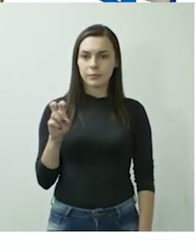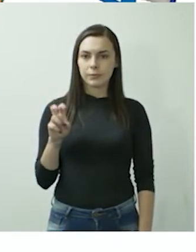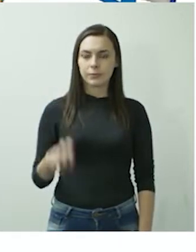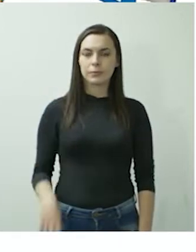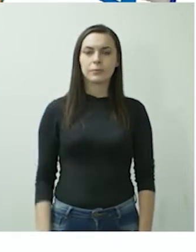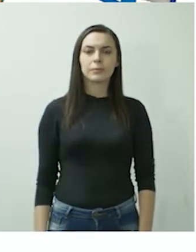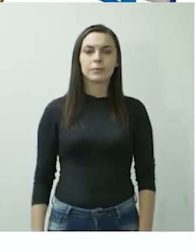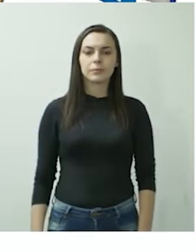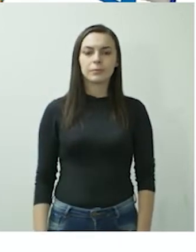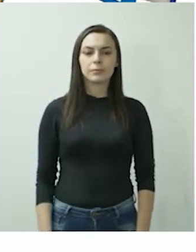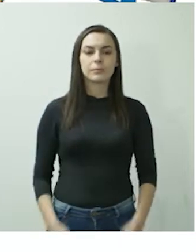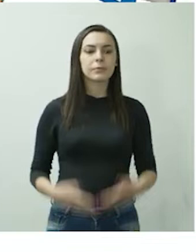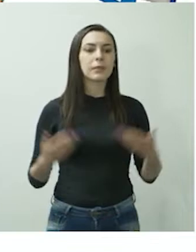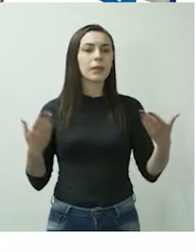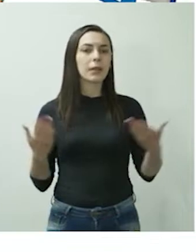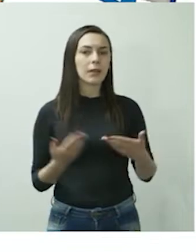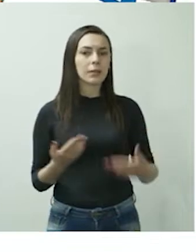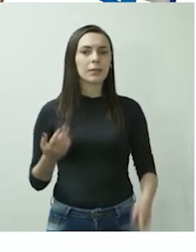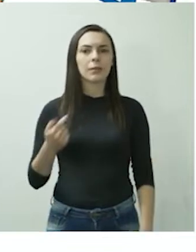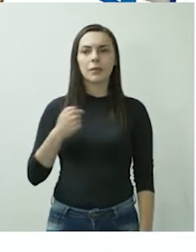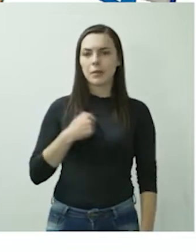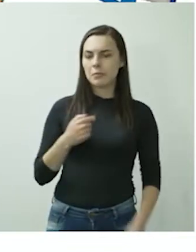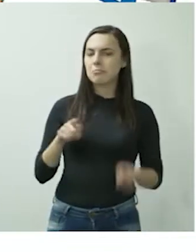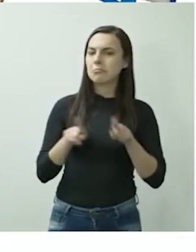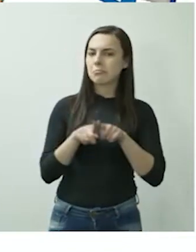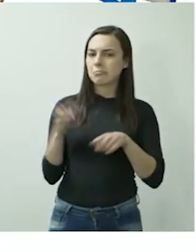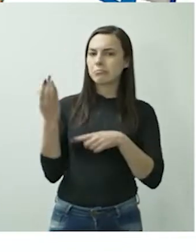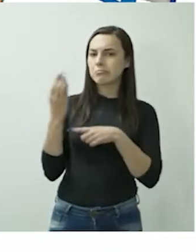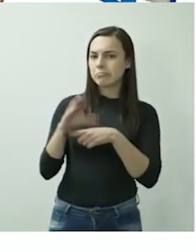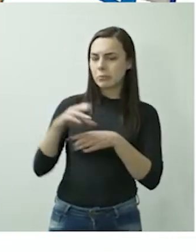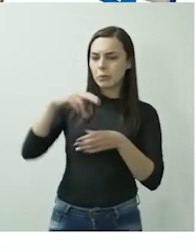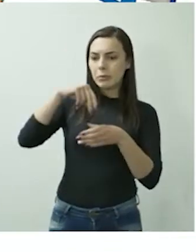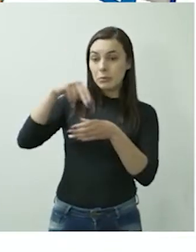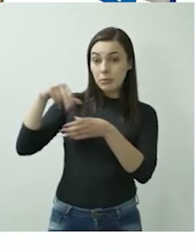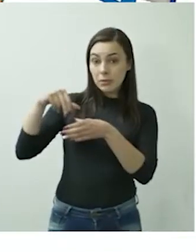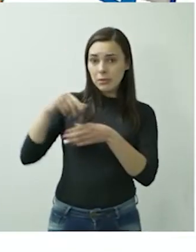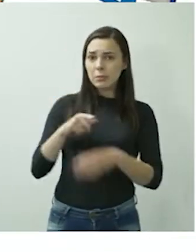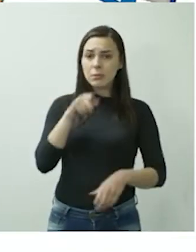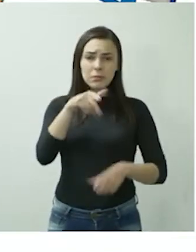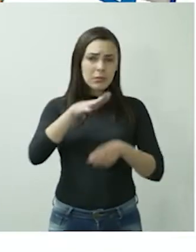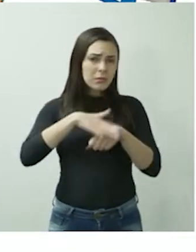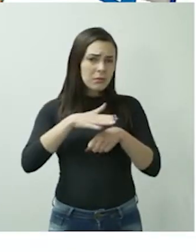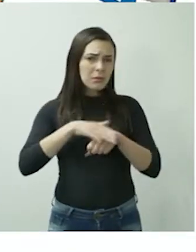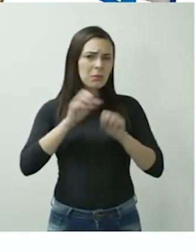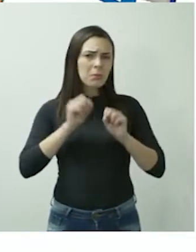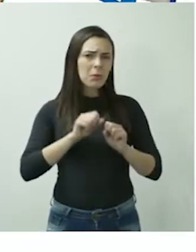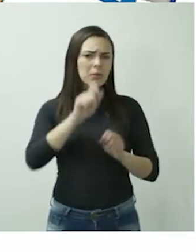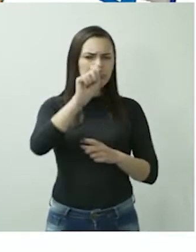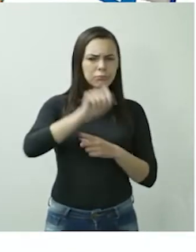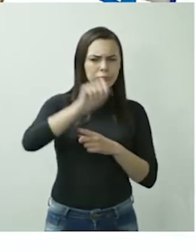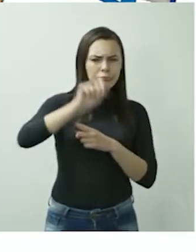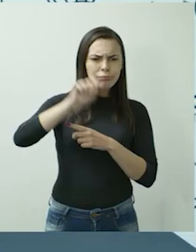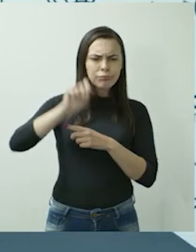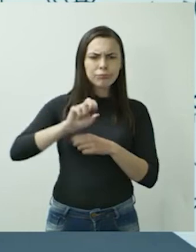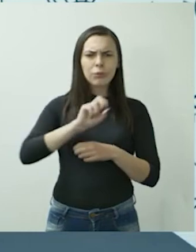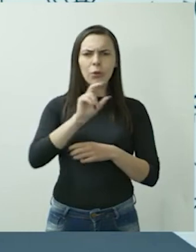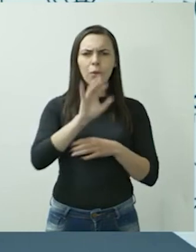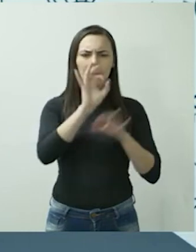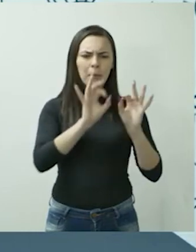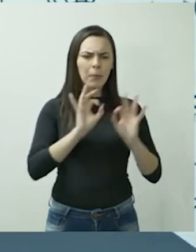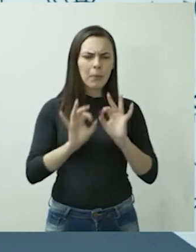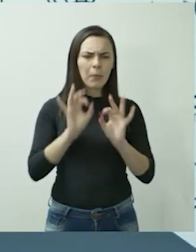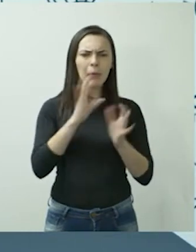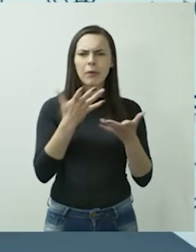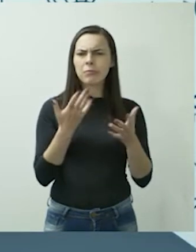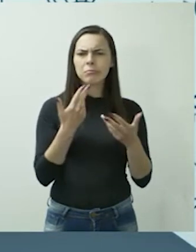1, 2, 3, 4, 5. A professora Márcia colocou tampinhas, mas vocês podem fazer risquinhos, bolinhas,